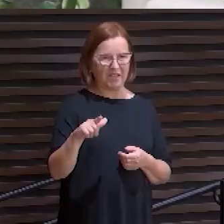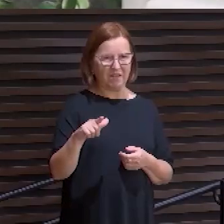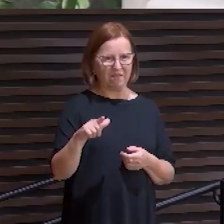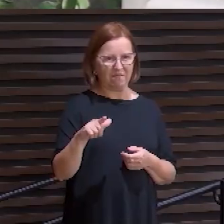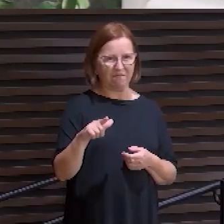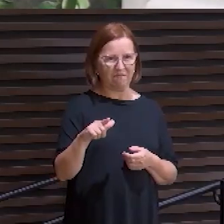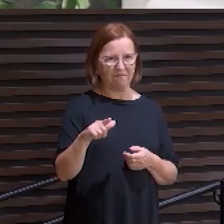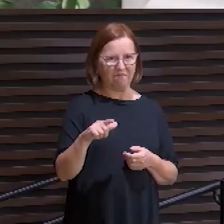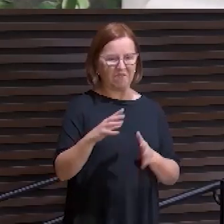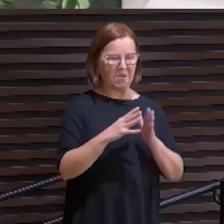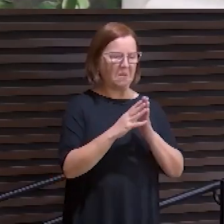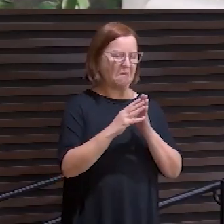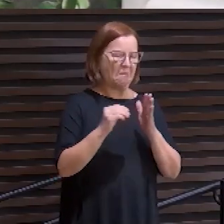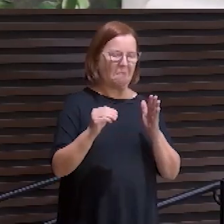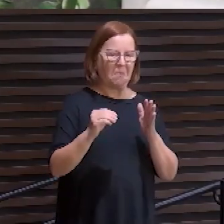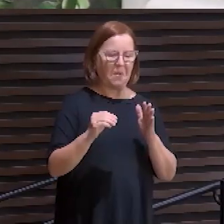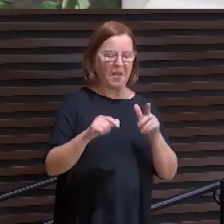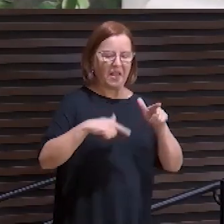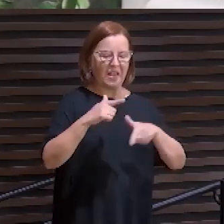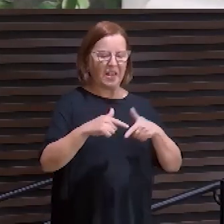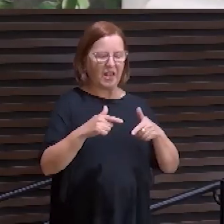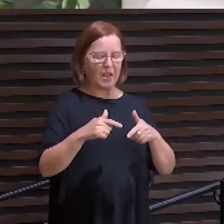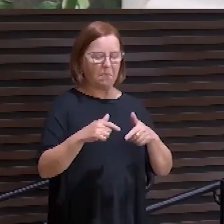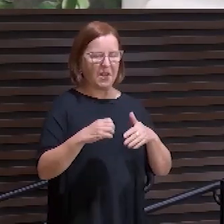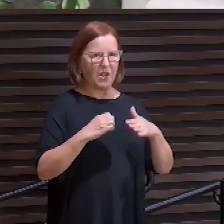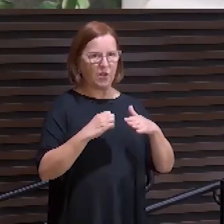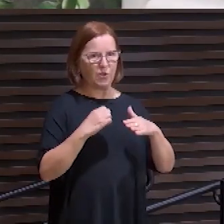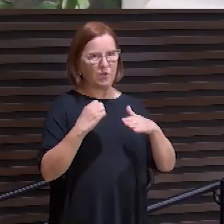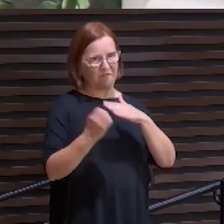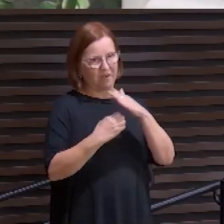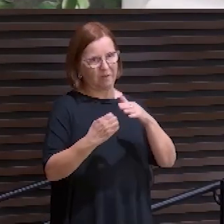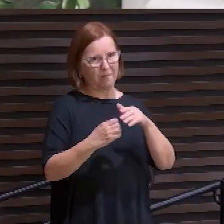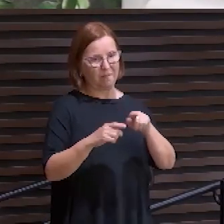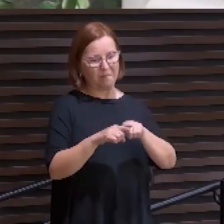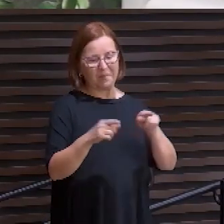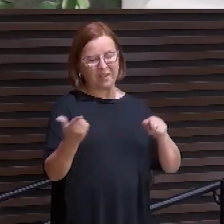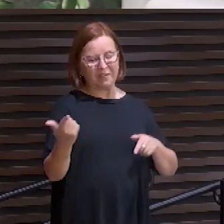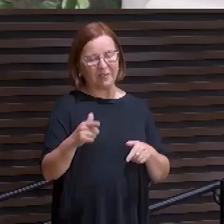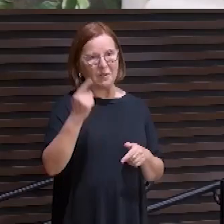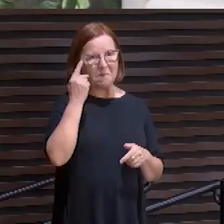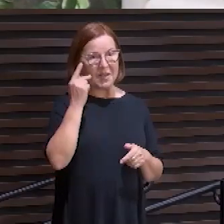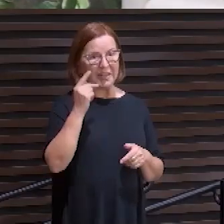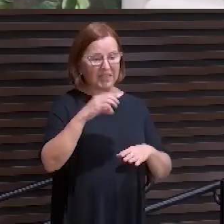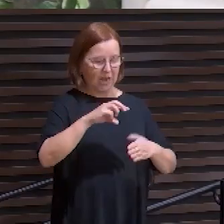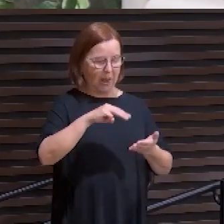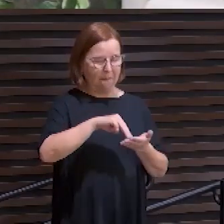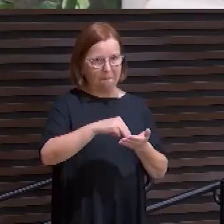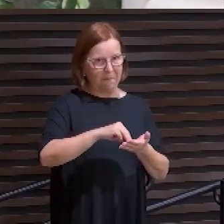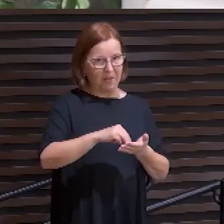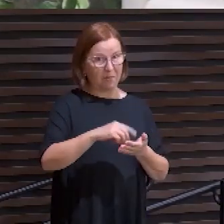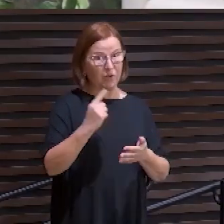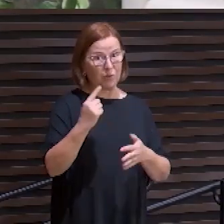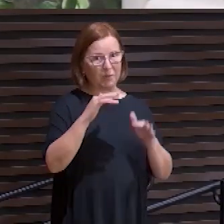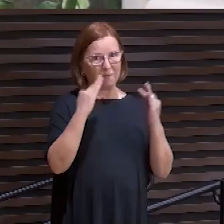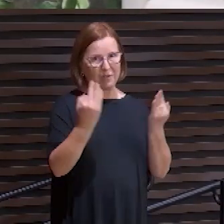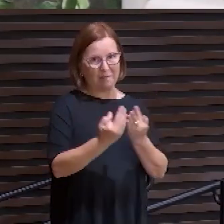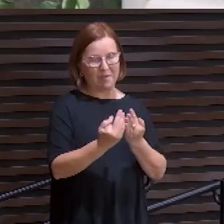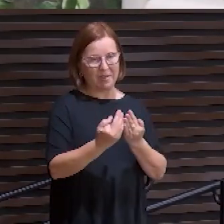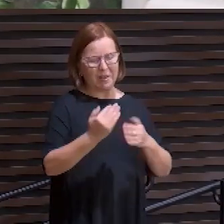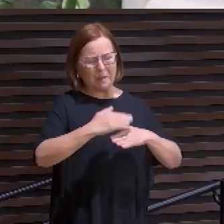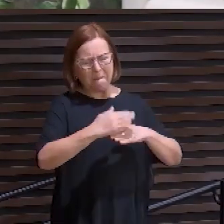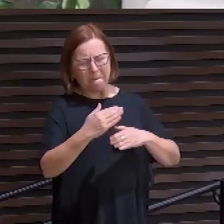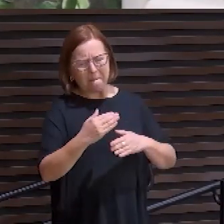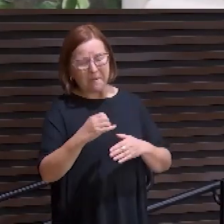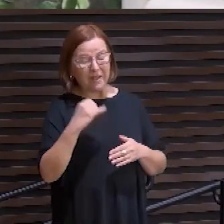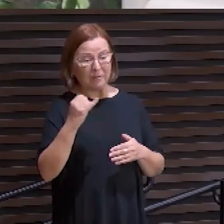numa fábrica. Ele veio, sim, para ser membro de uma família. É muito mais importante ser